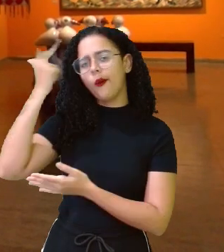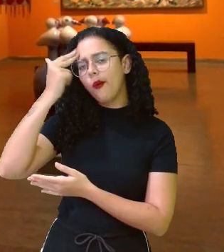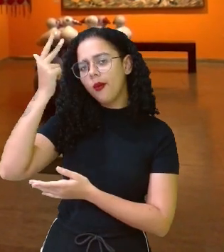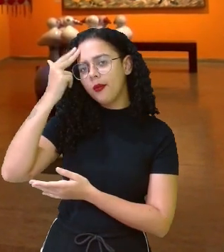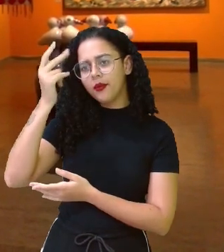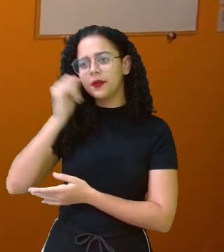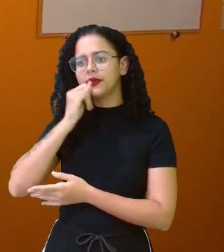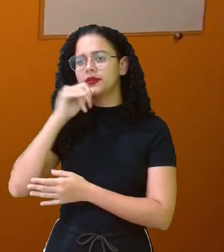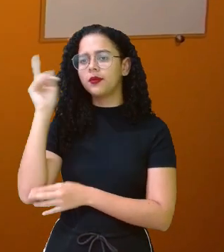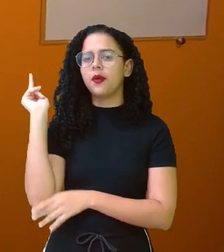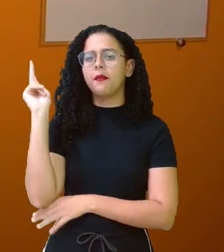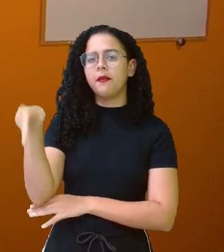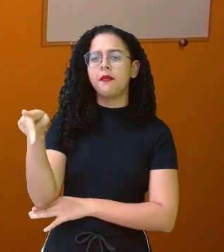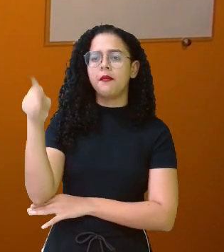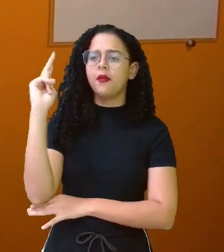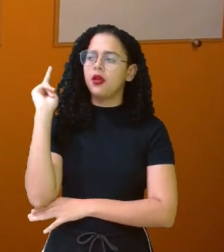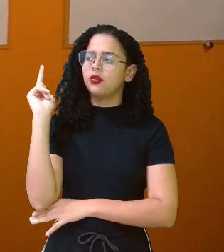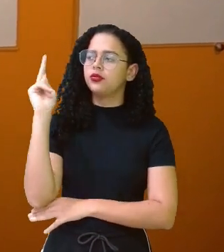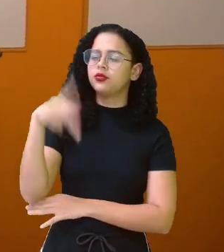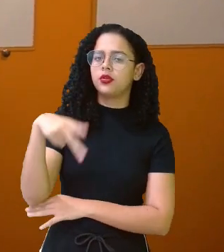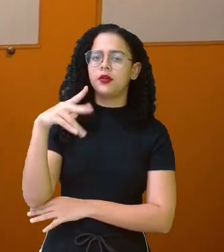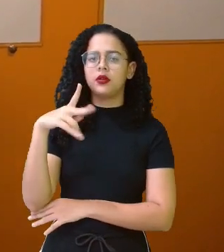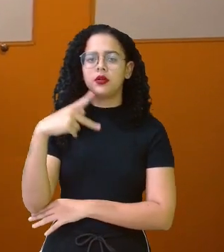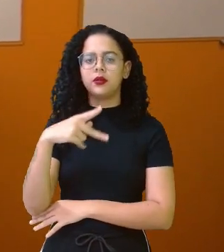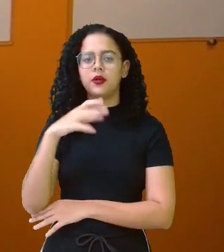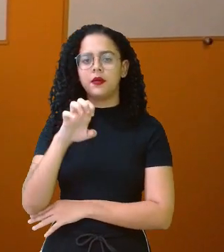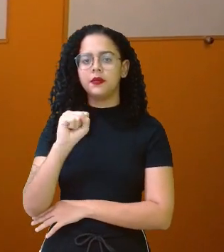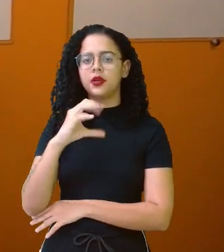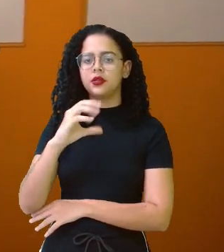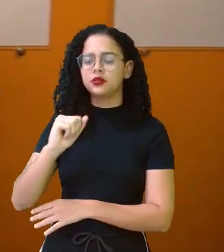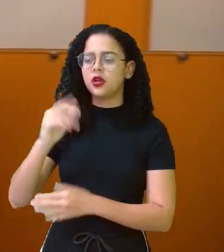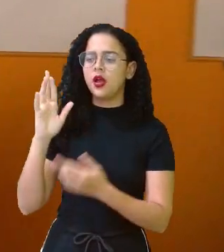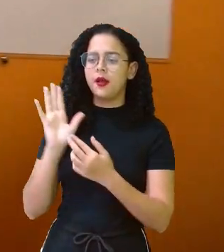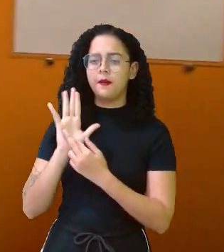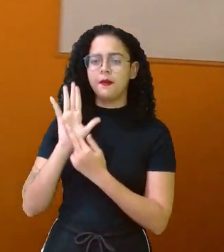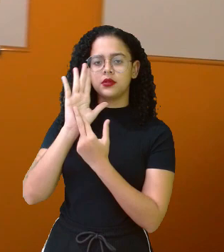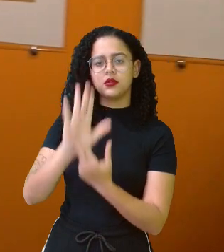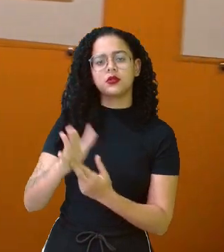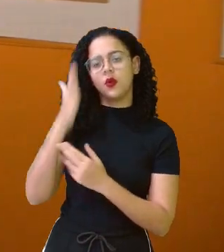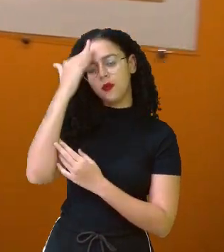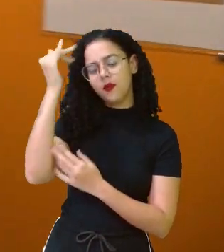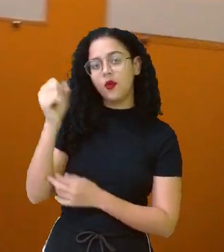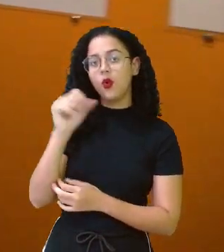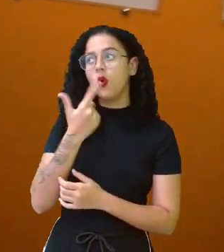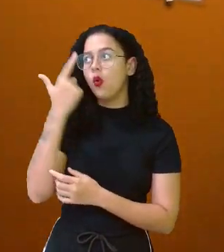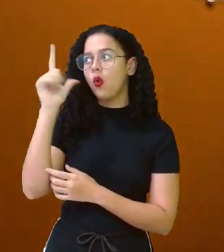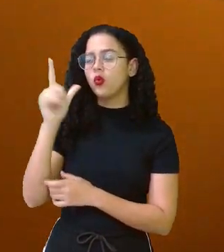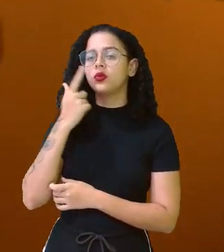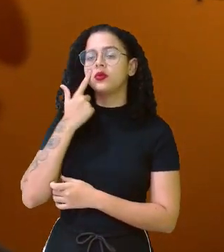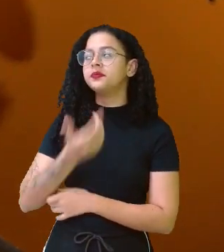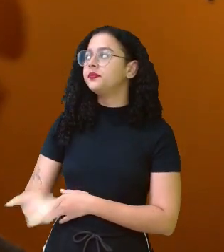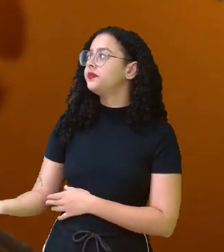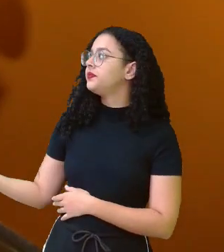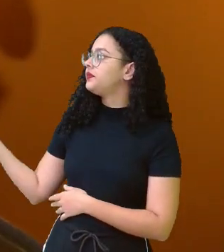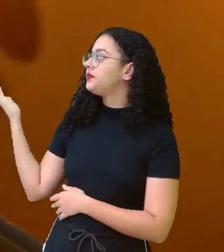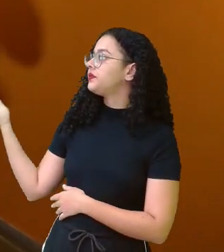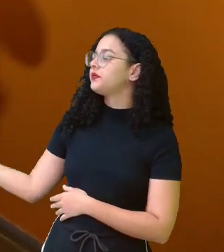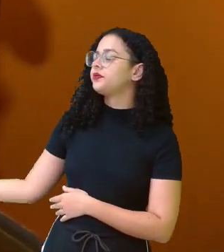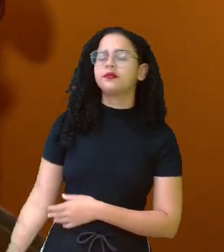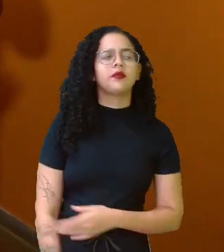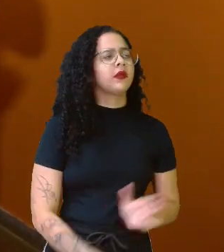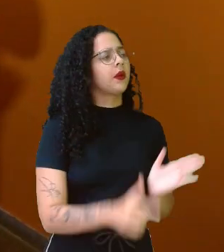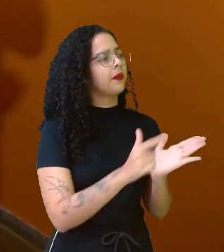da pesca dentro dessa representação popular. A gente tem também outras representações aqui que também fazem... em papel, né? Que é o que vai